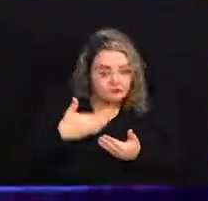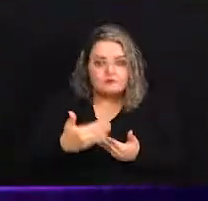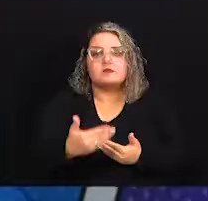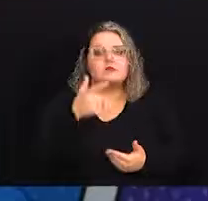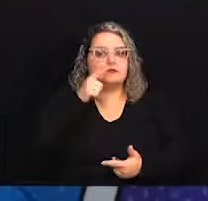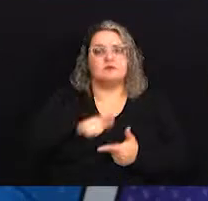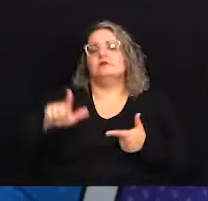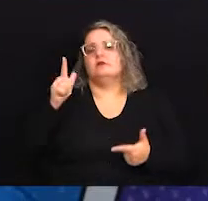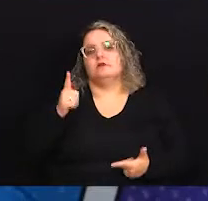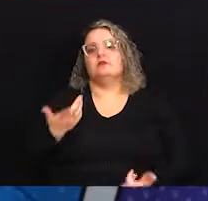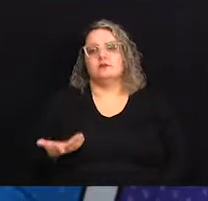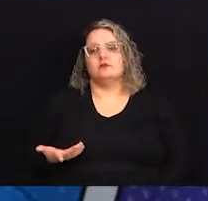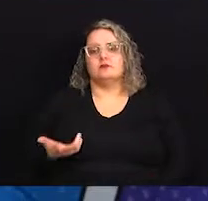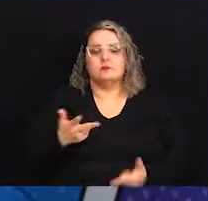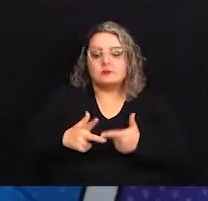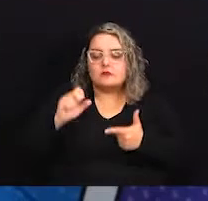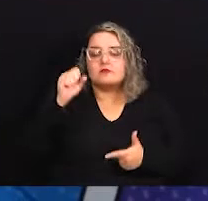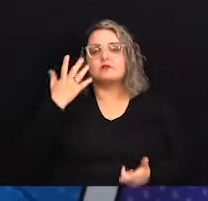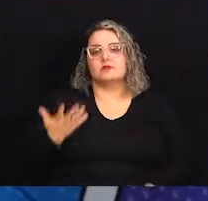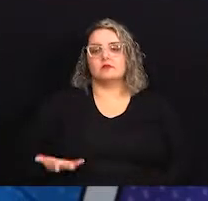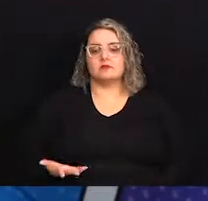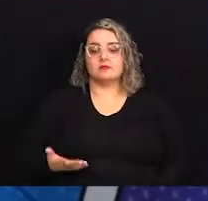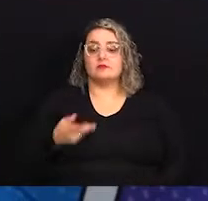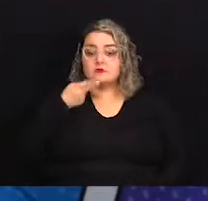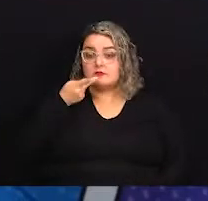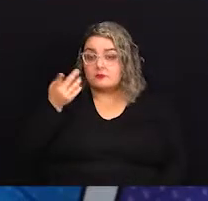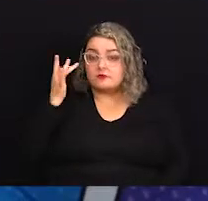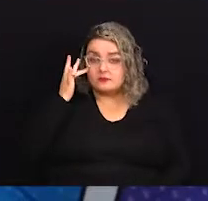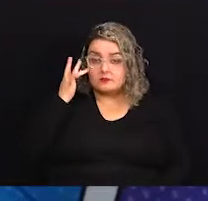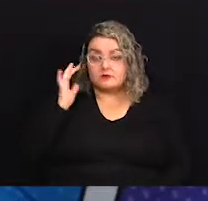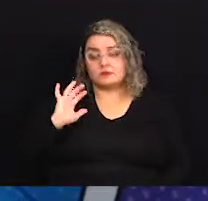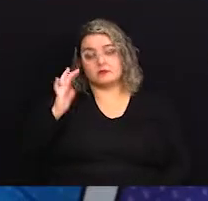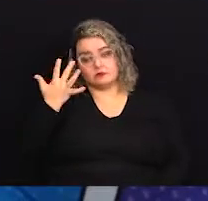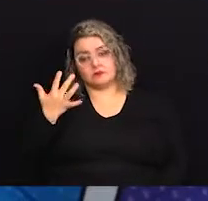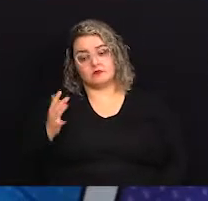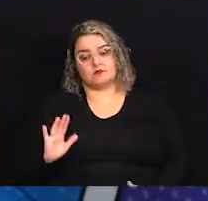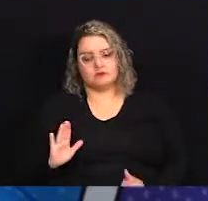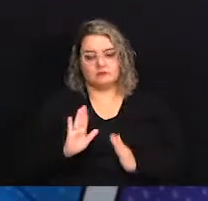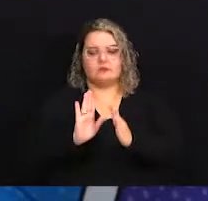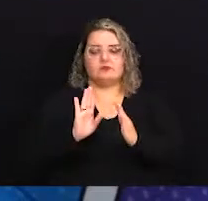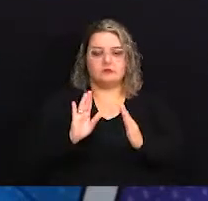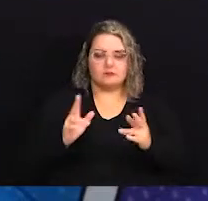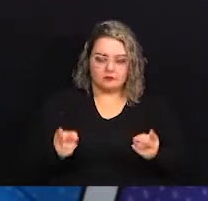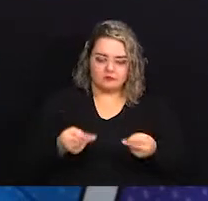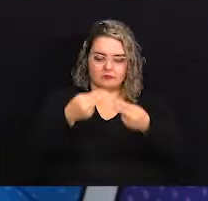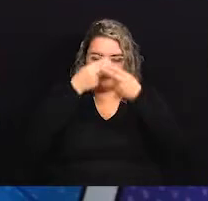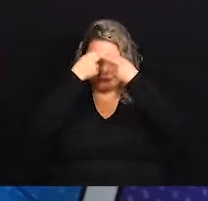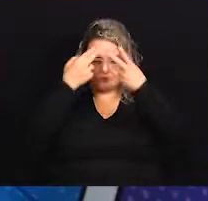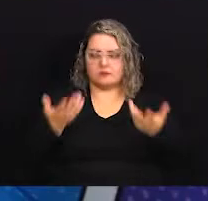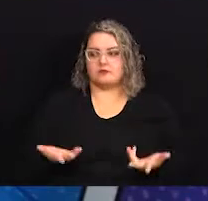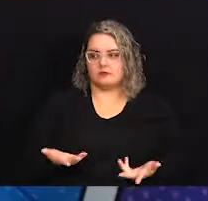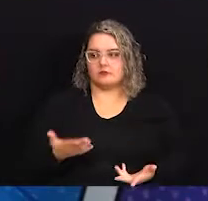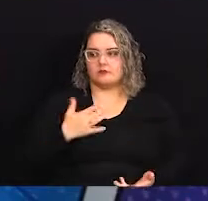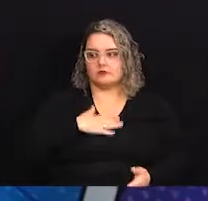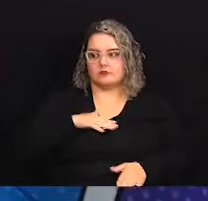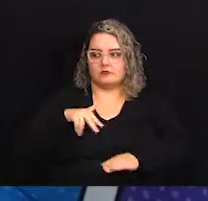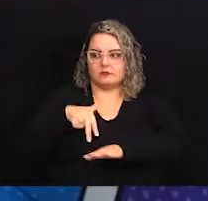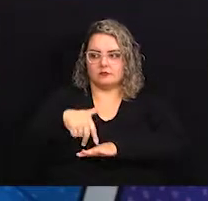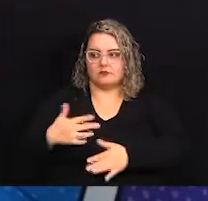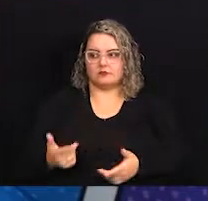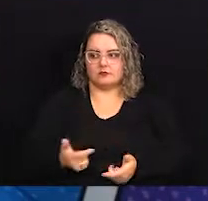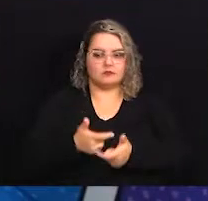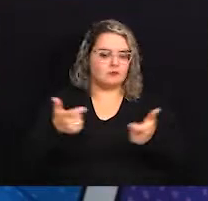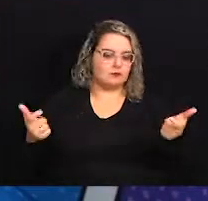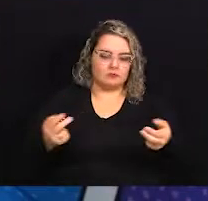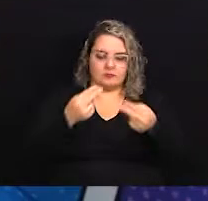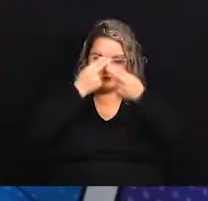sentido, porque ele fala desse amadurecimento. Esse amadurecimento que acontece quando a gente enfrenta os nossos traumas, entendeu? No caso da minha personagem, o